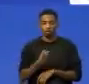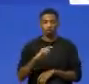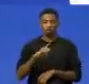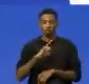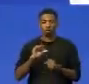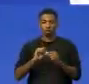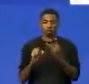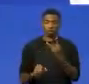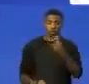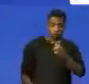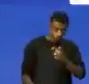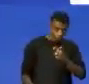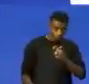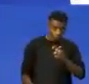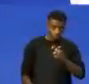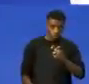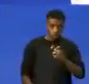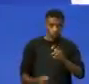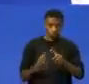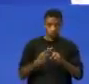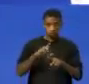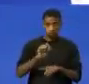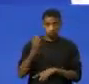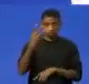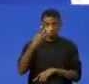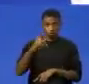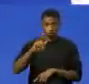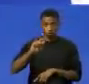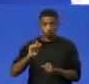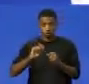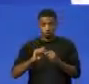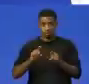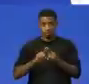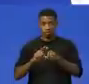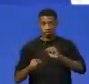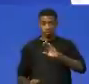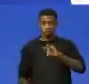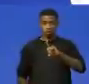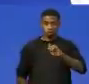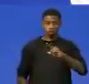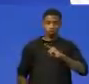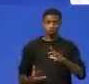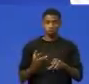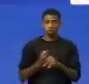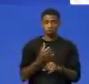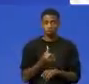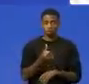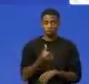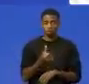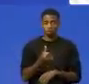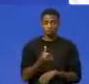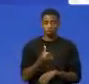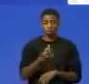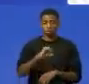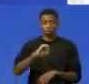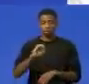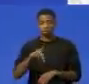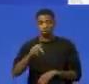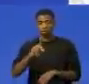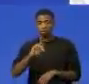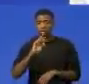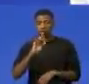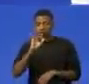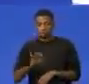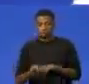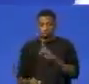tenho 45 vezes 10 a quarta grama de ácido acetil salicílico, você teria 690 quilogramas, que é a resposta